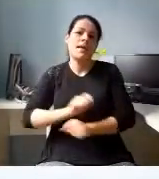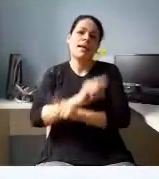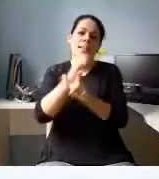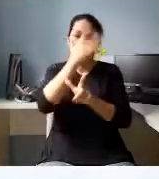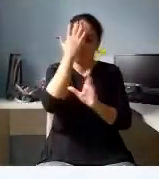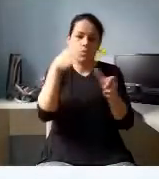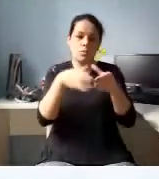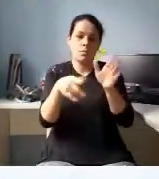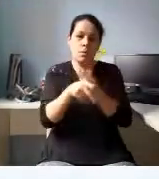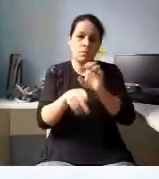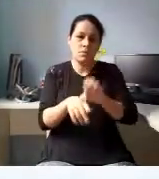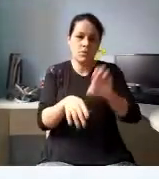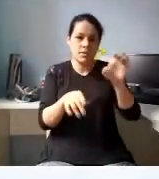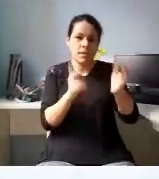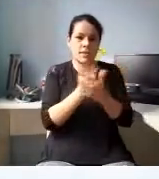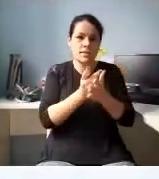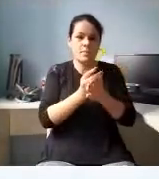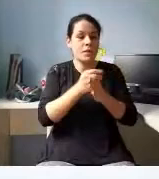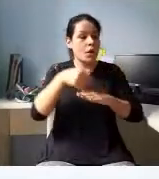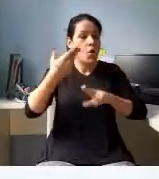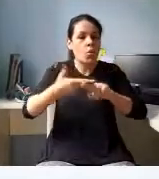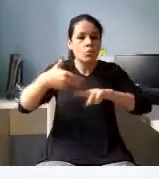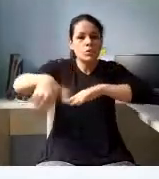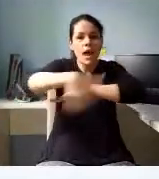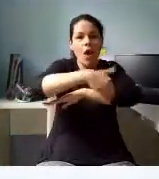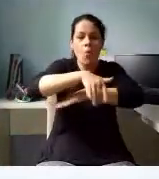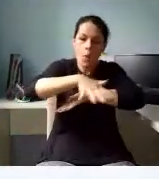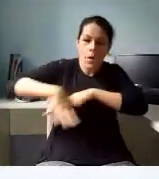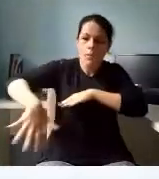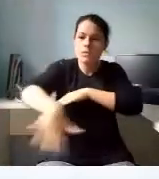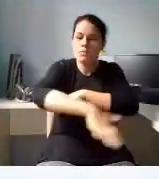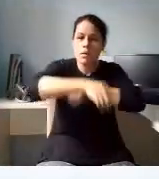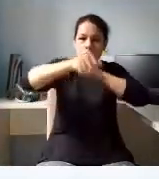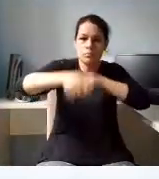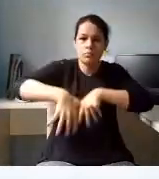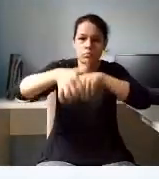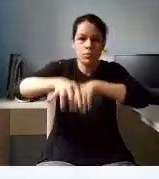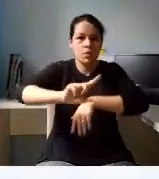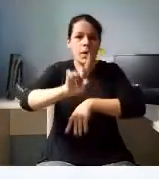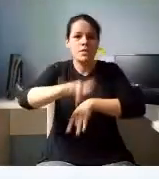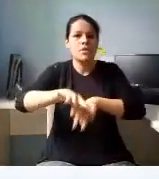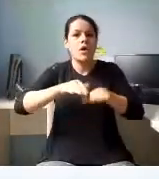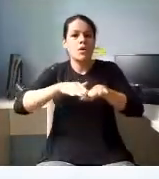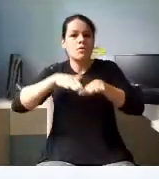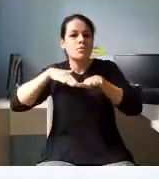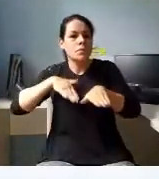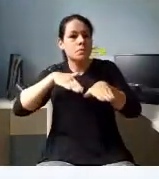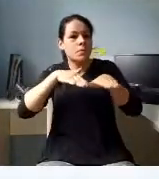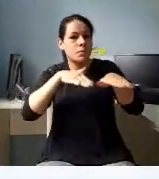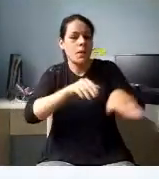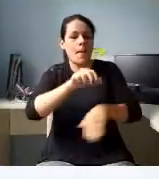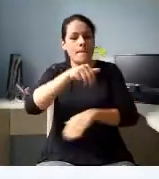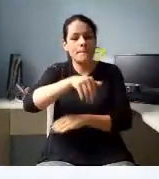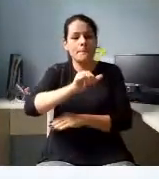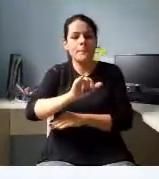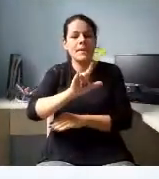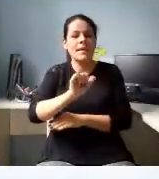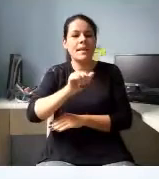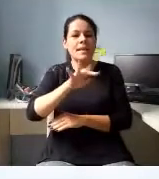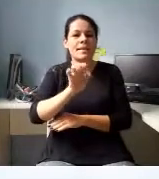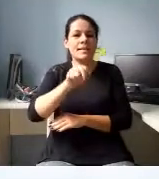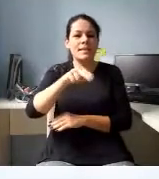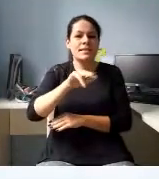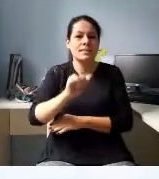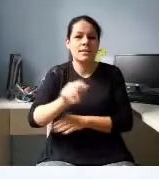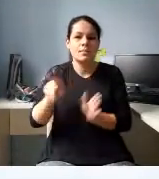uma militância de ações de rua, ela não é uma militância só de carreata, ela não é uma militância só de